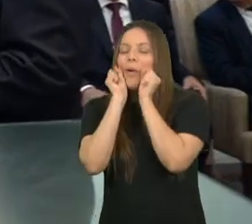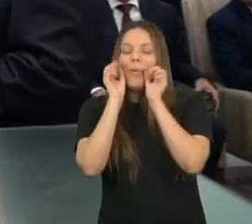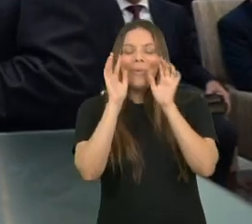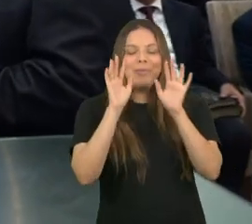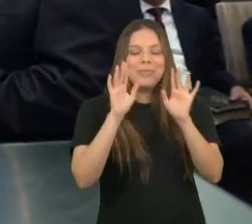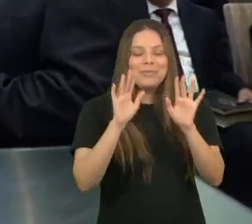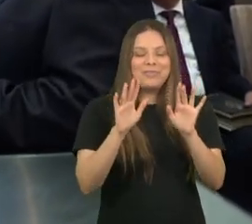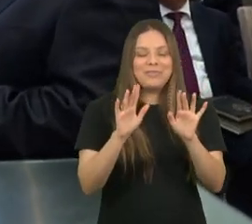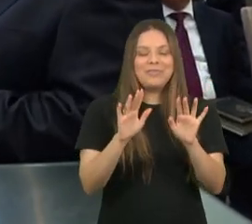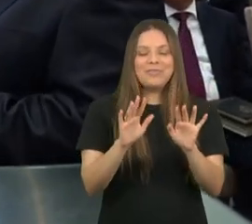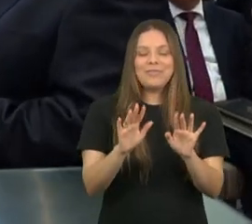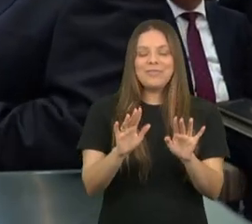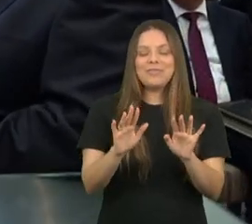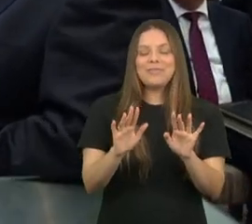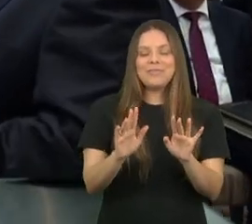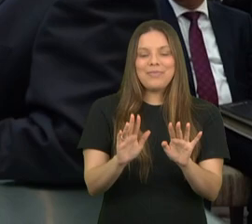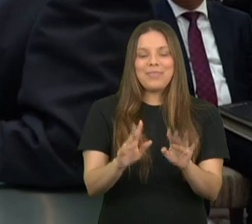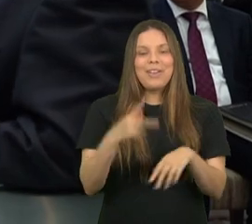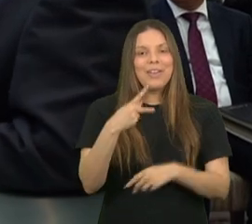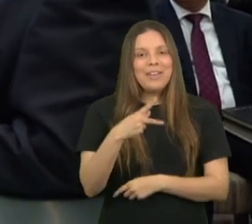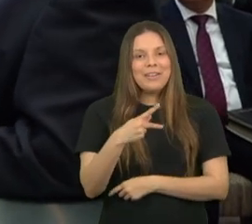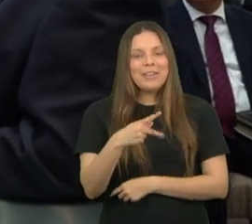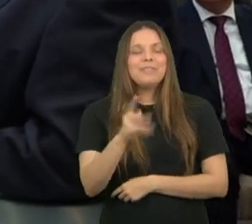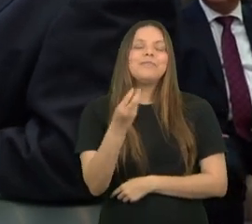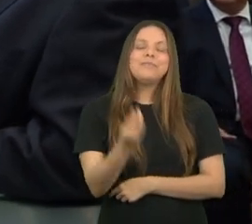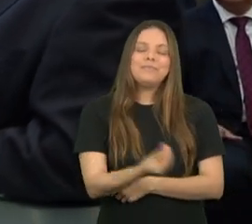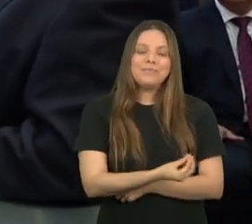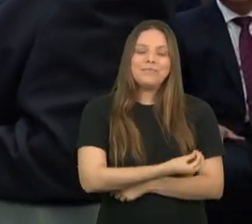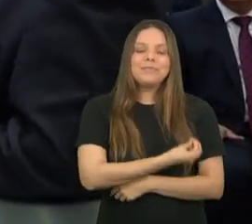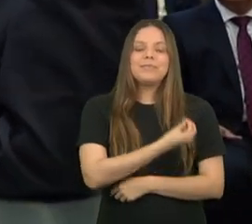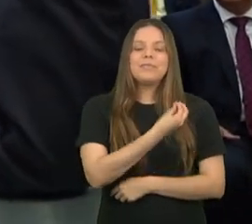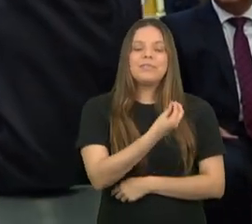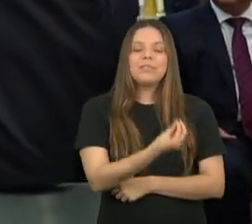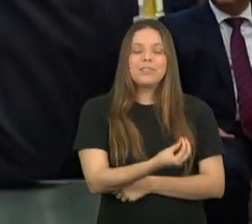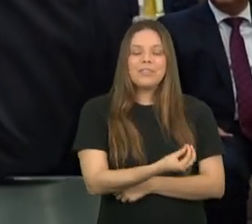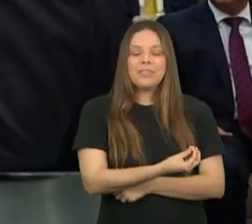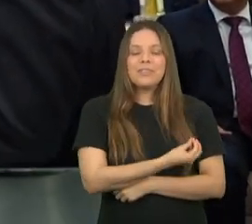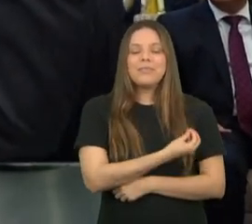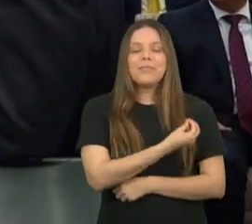bendiga, que lo cumpla